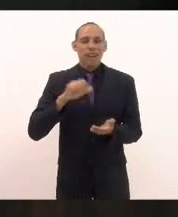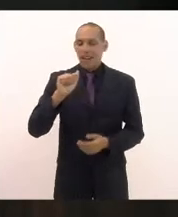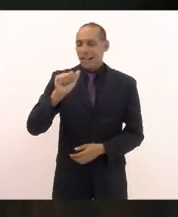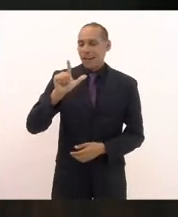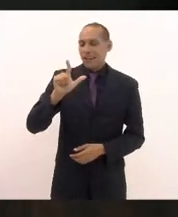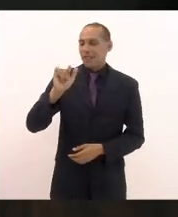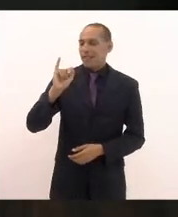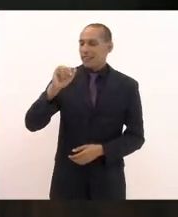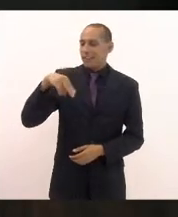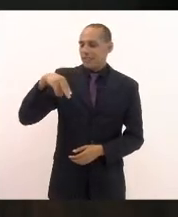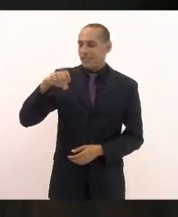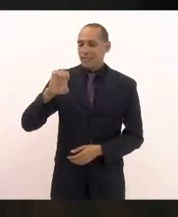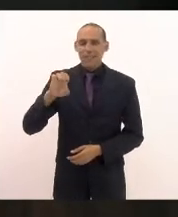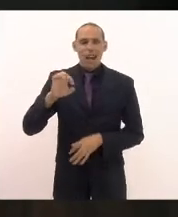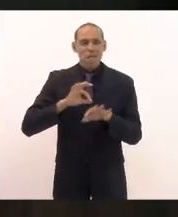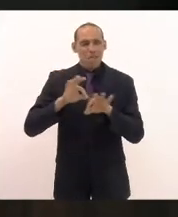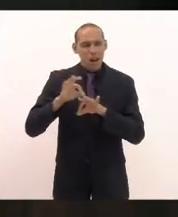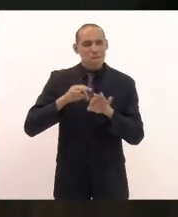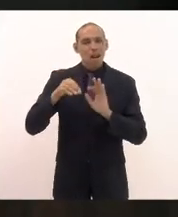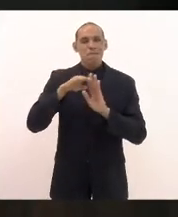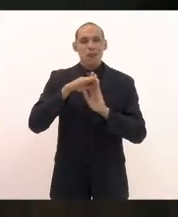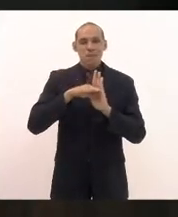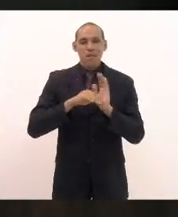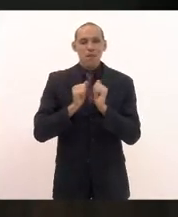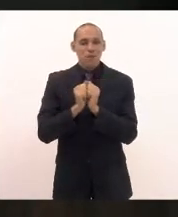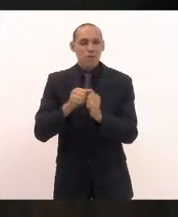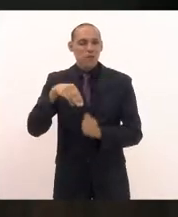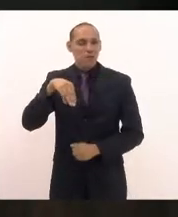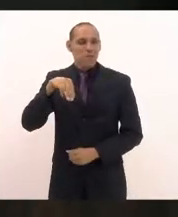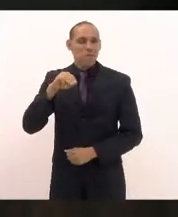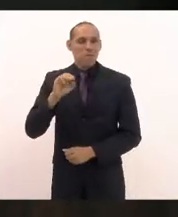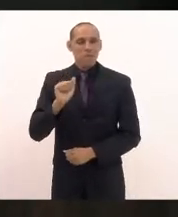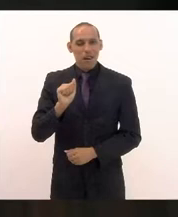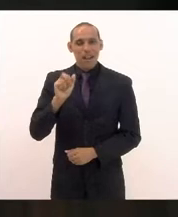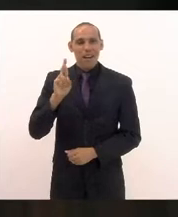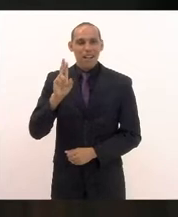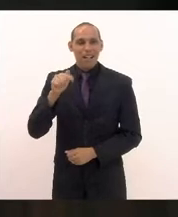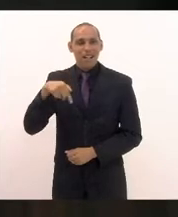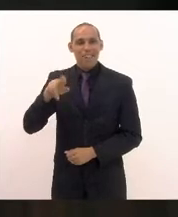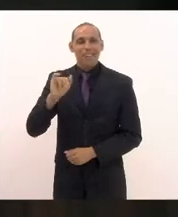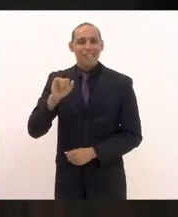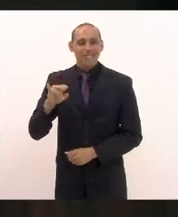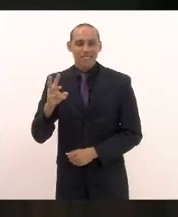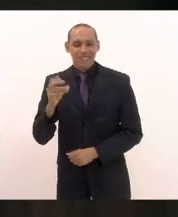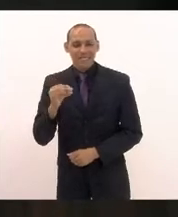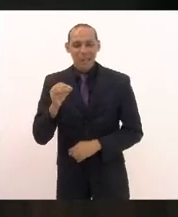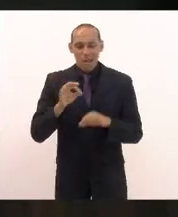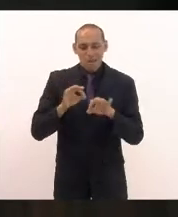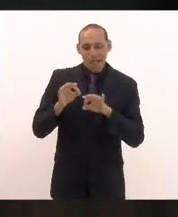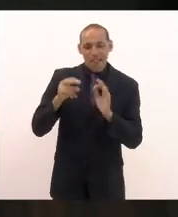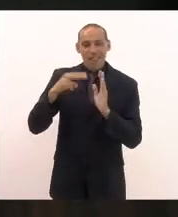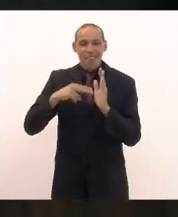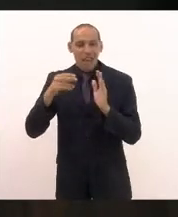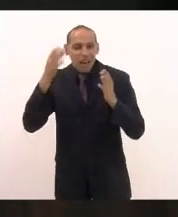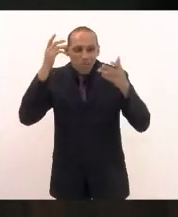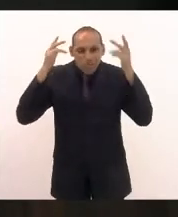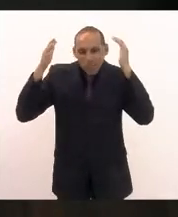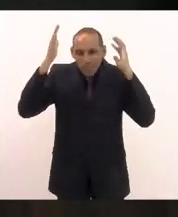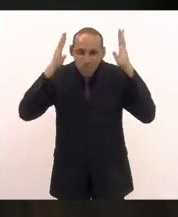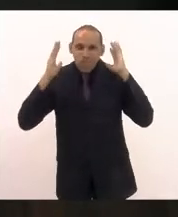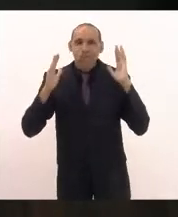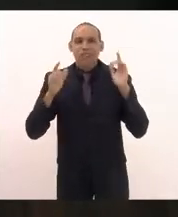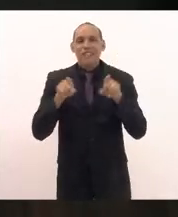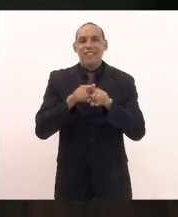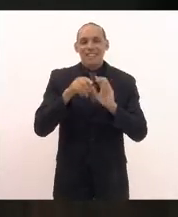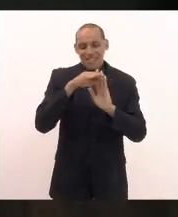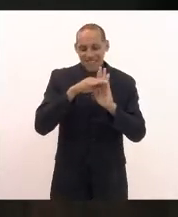nossa querida aí, que prepara junto com o Marquinho a pauta, já está ali de olhinho arrumando o cabelo, e já preparando a